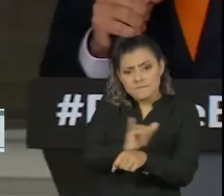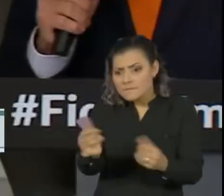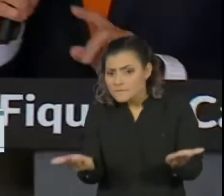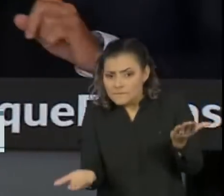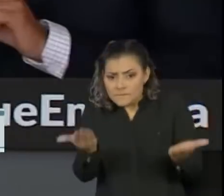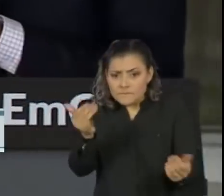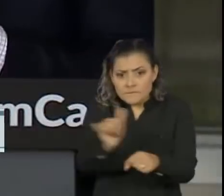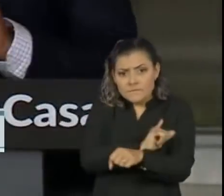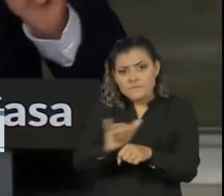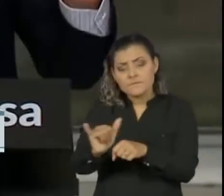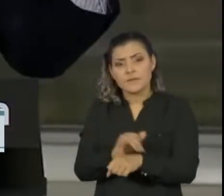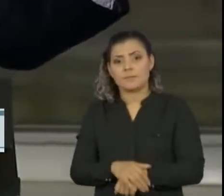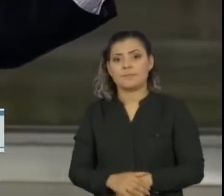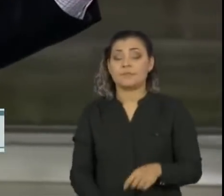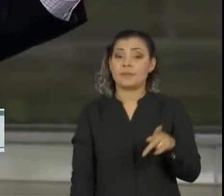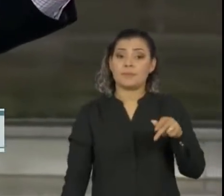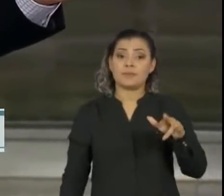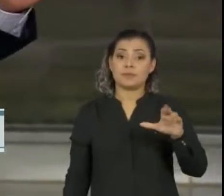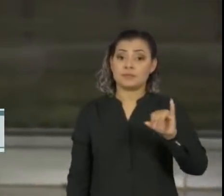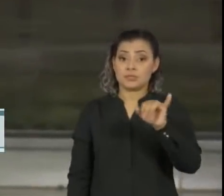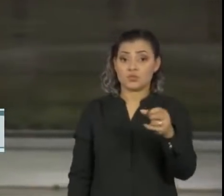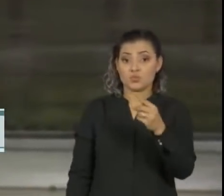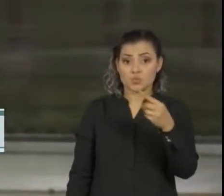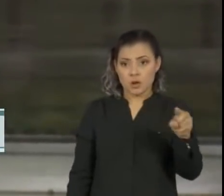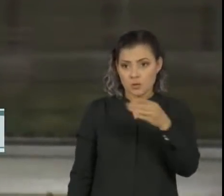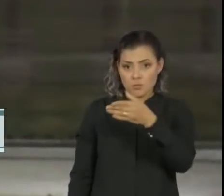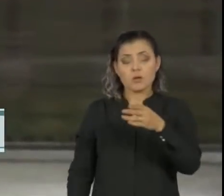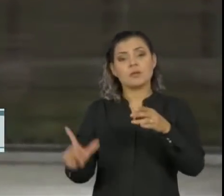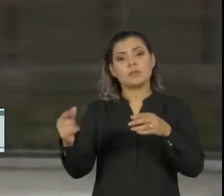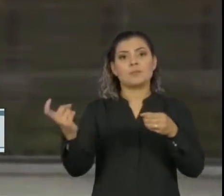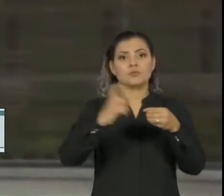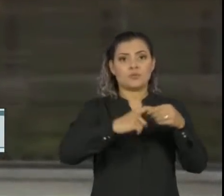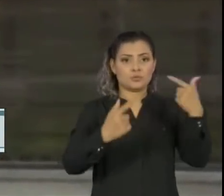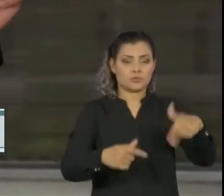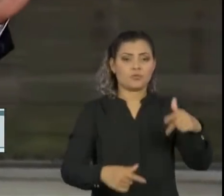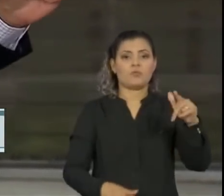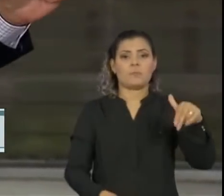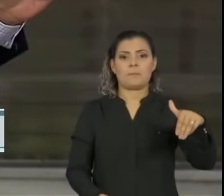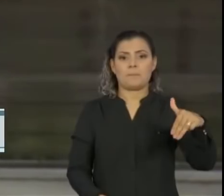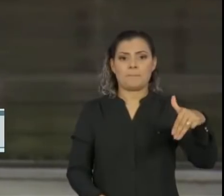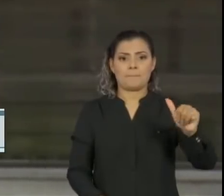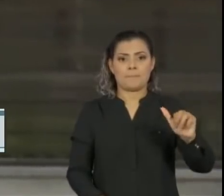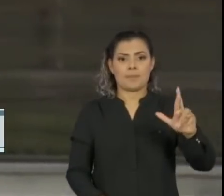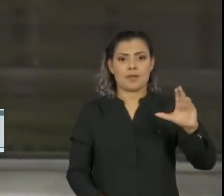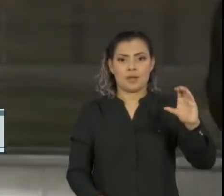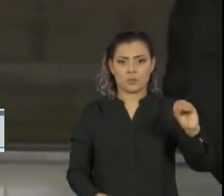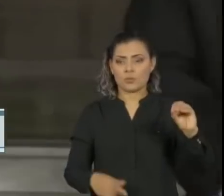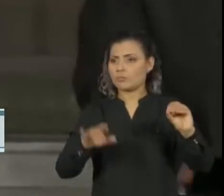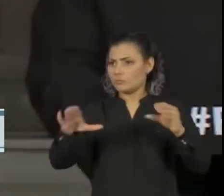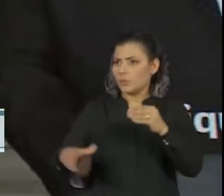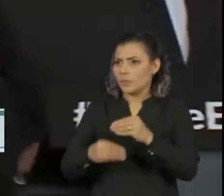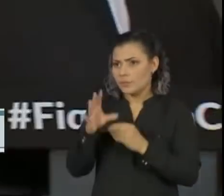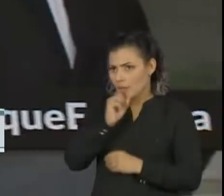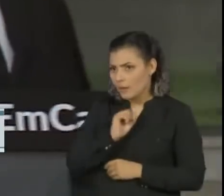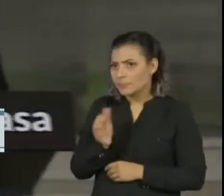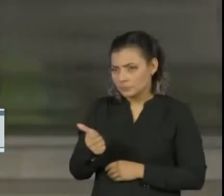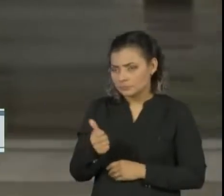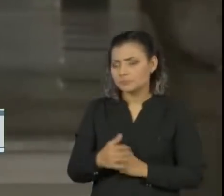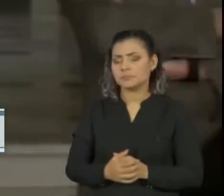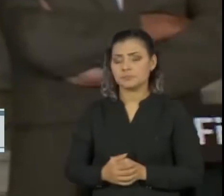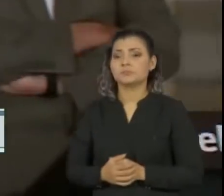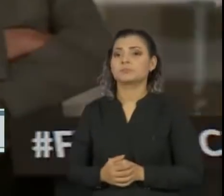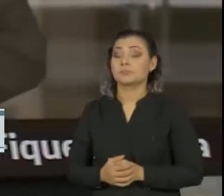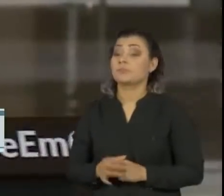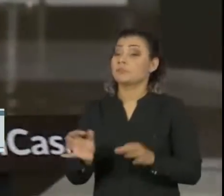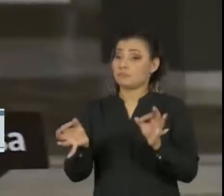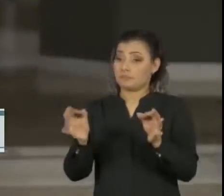Obrigado, Patrícia. Vamos ao João Gabardo e, na sequência, para você, Marco Vignoli. O Gabardo quer fazer uma pequena complementação. Gabardo, por favor. Não, realmente